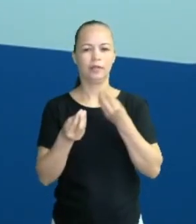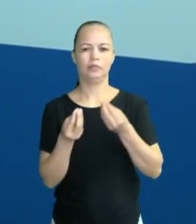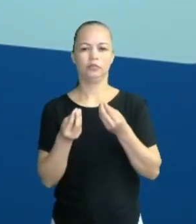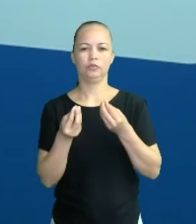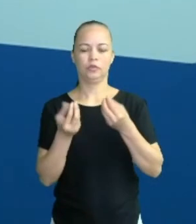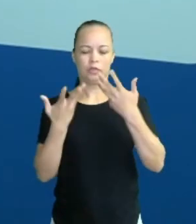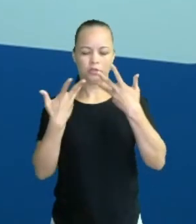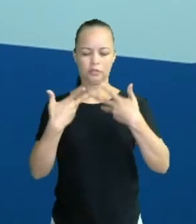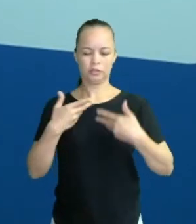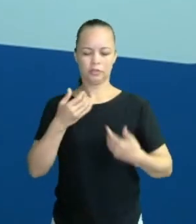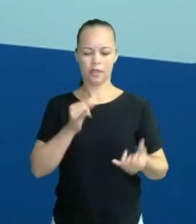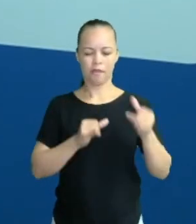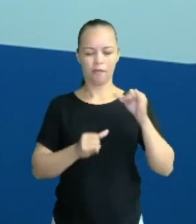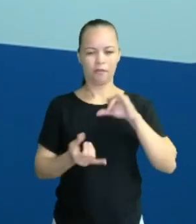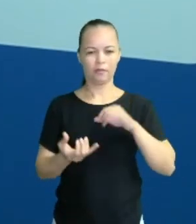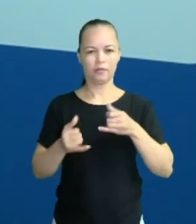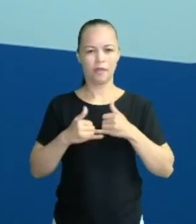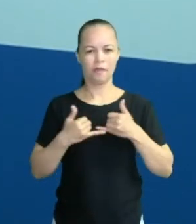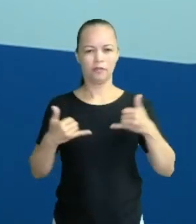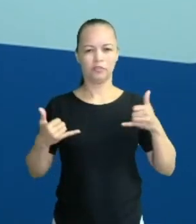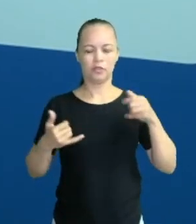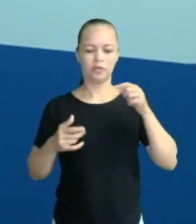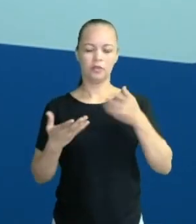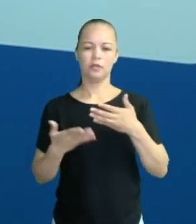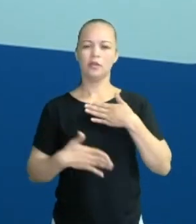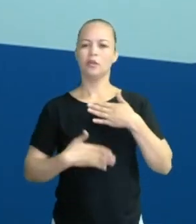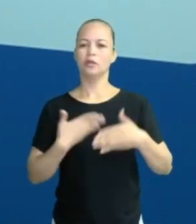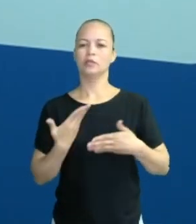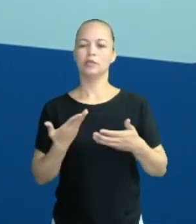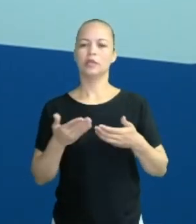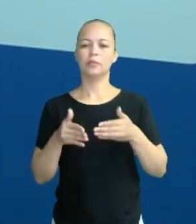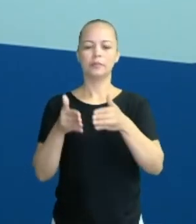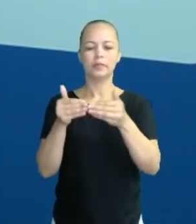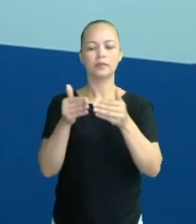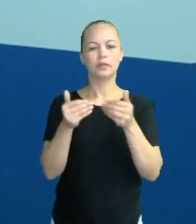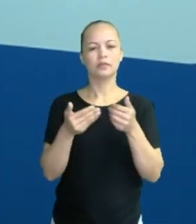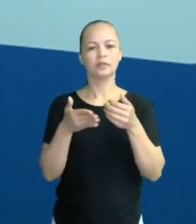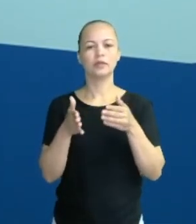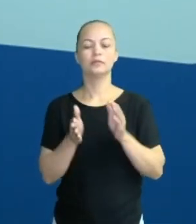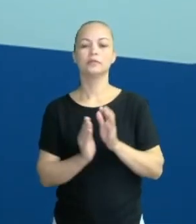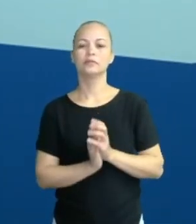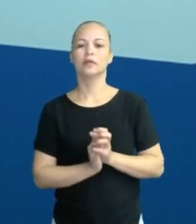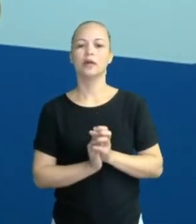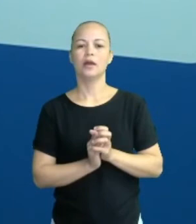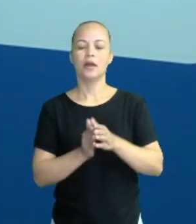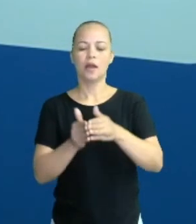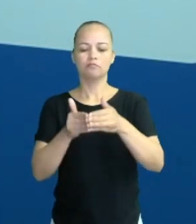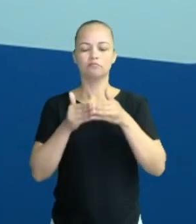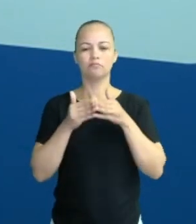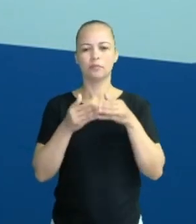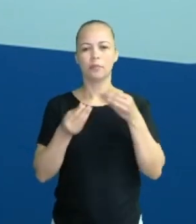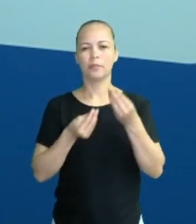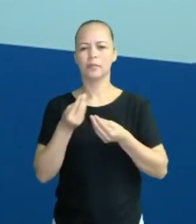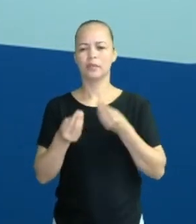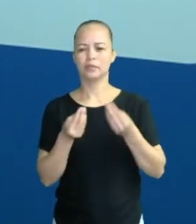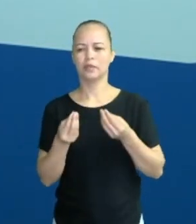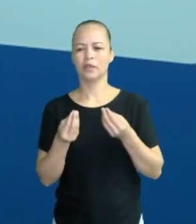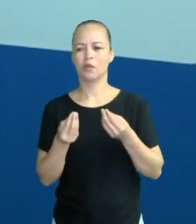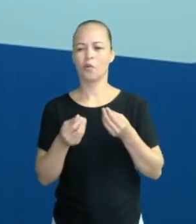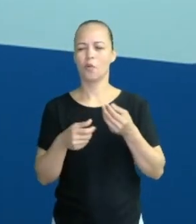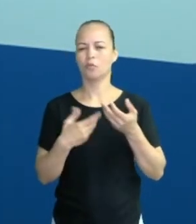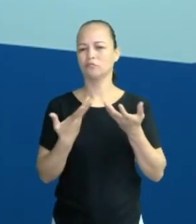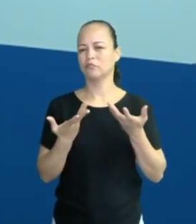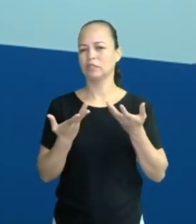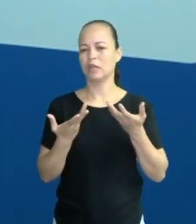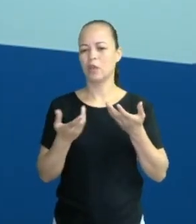energia aqui, gente, é feito para você. E eu queria pedir licença aos meus amigos aí da produção para fazer aqui um momento que eu vou chamar